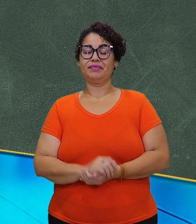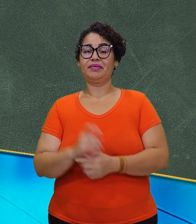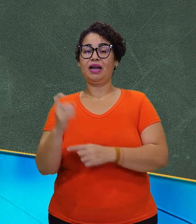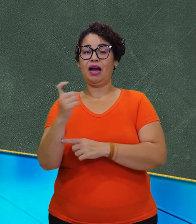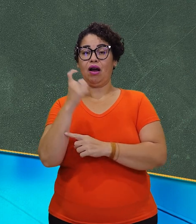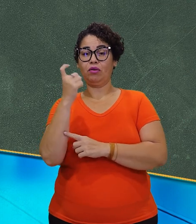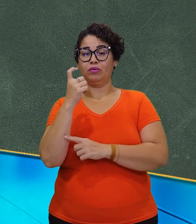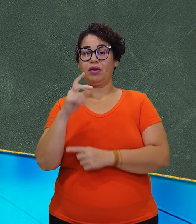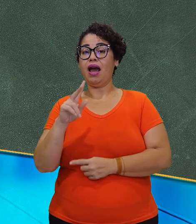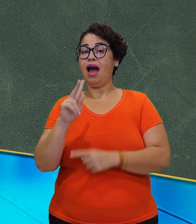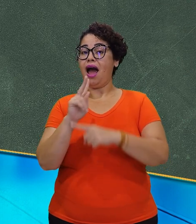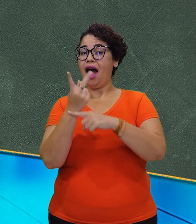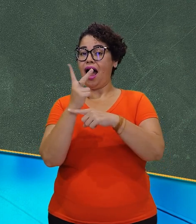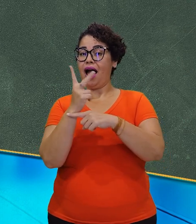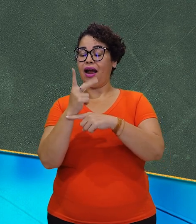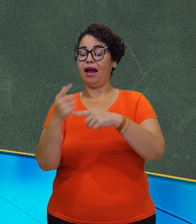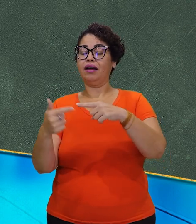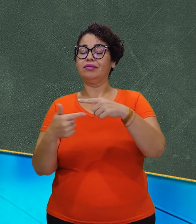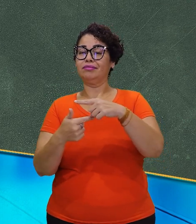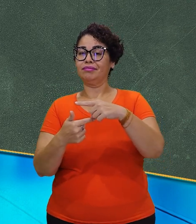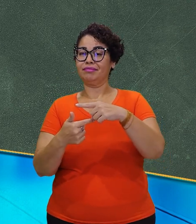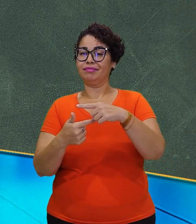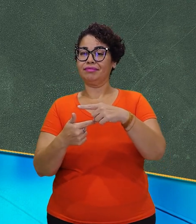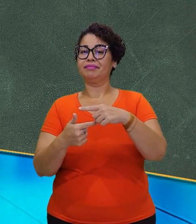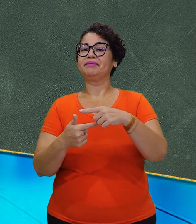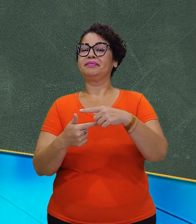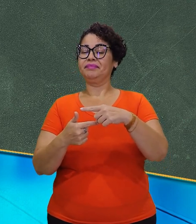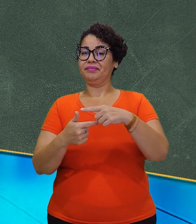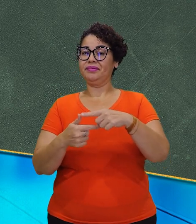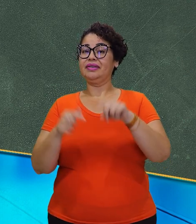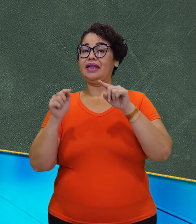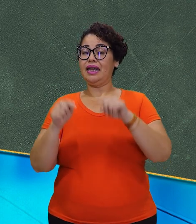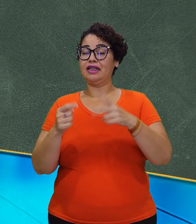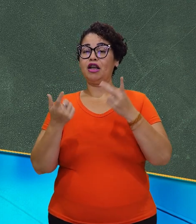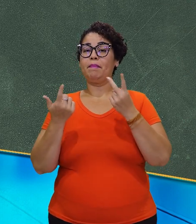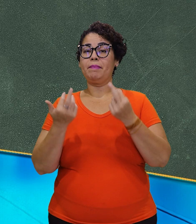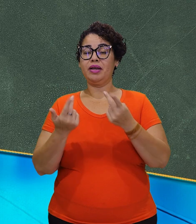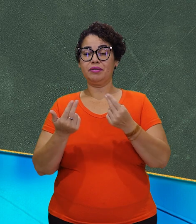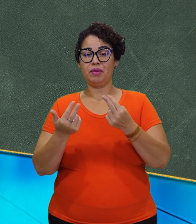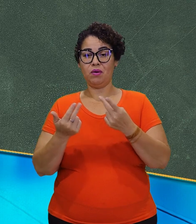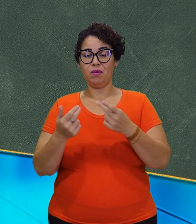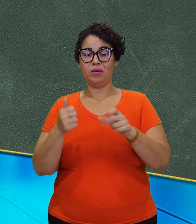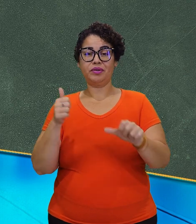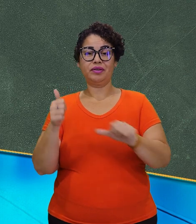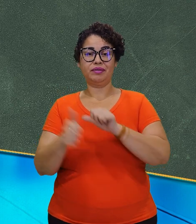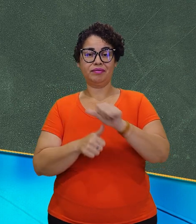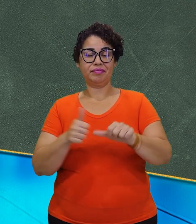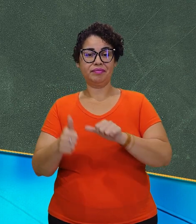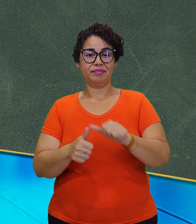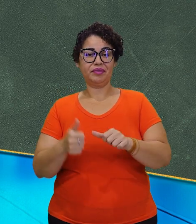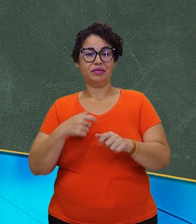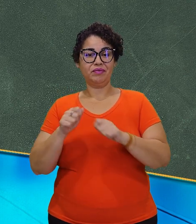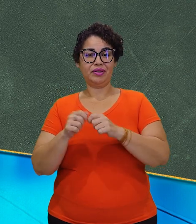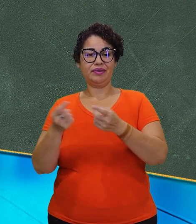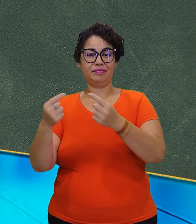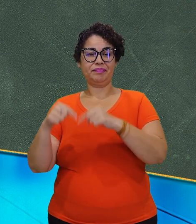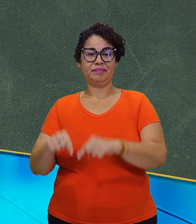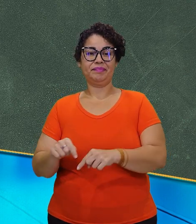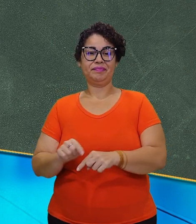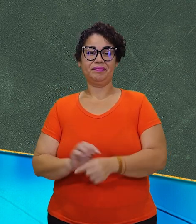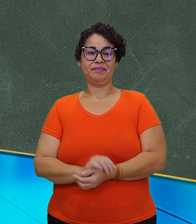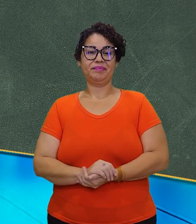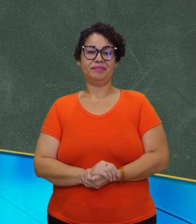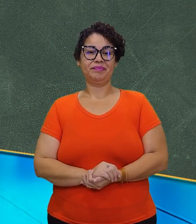E a altura é o h sobre 2. Isto é a mesma coisa, vou escrever aqui